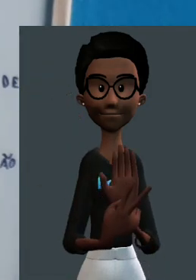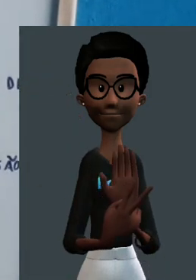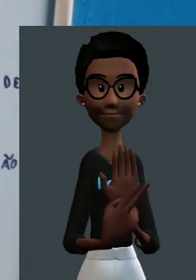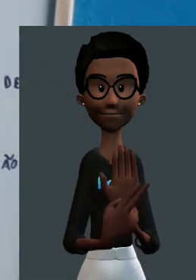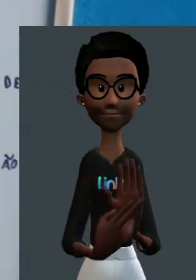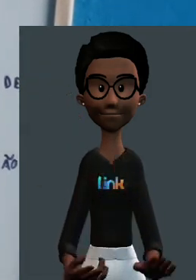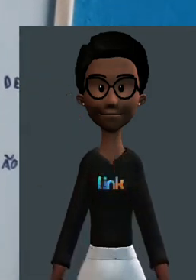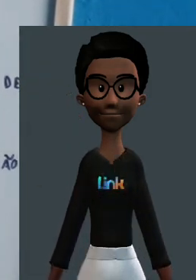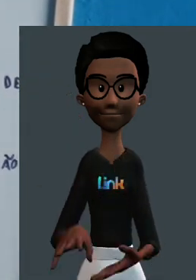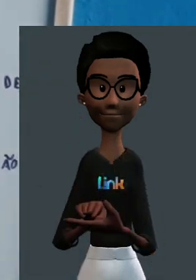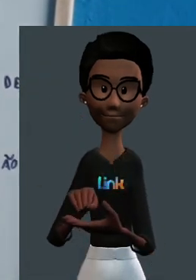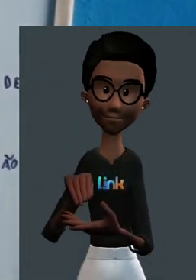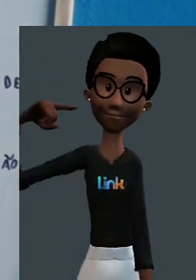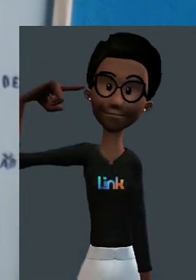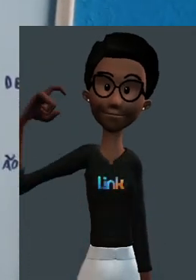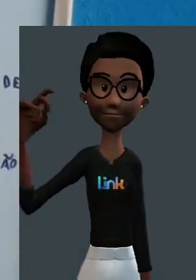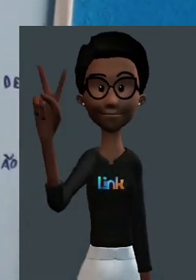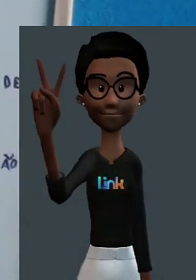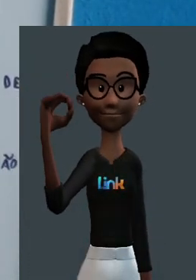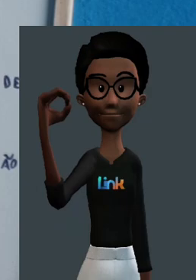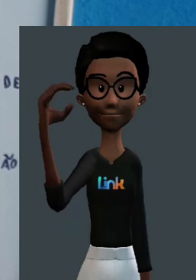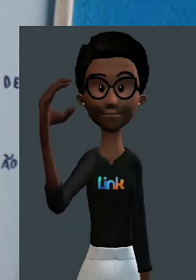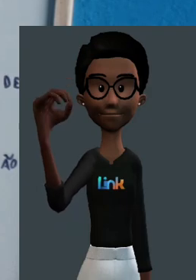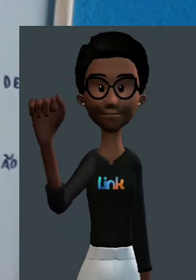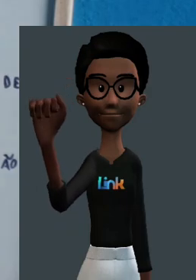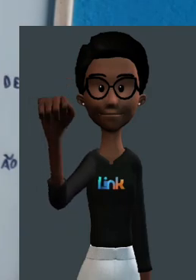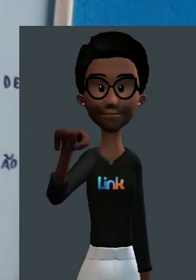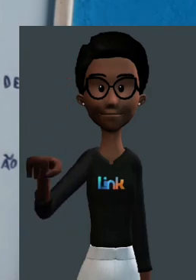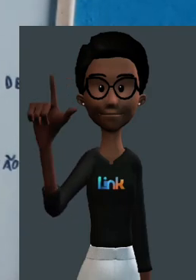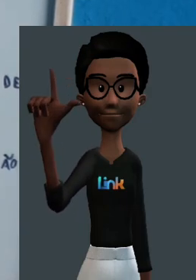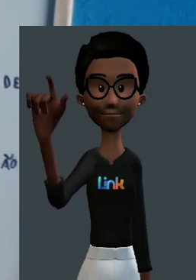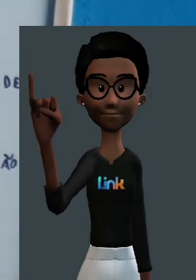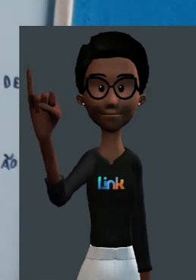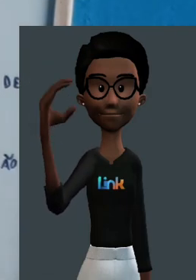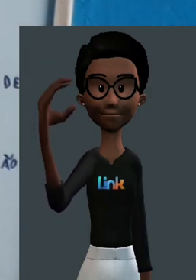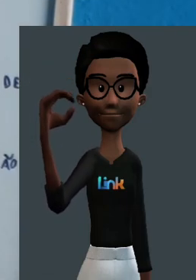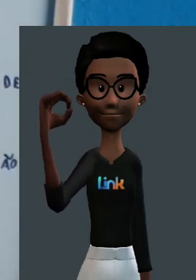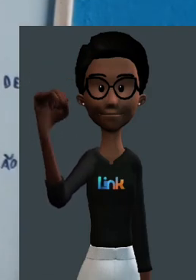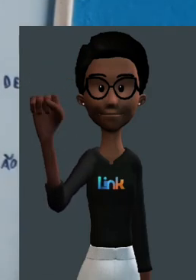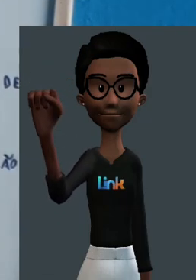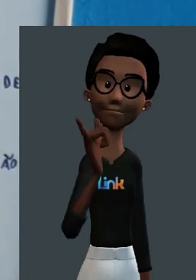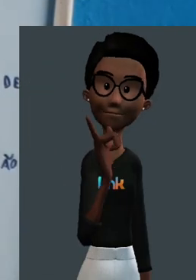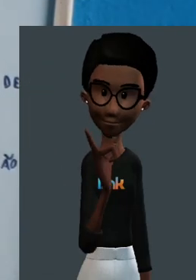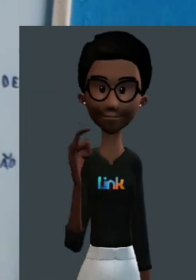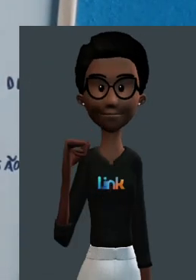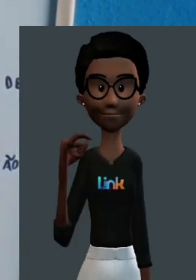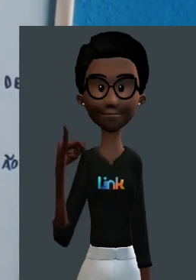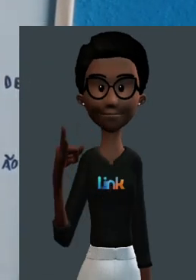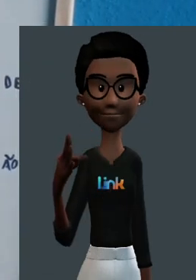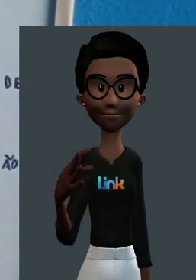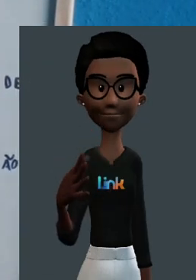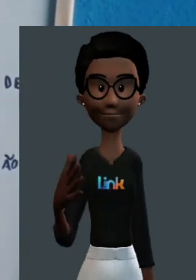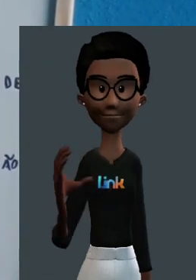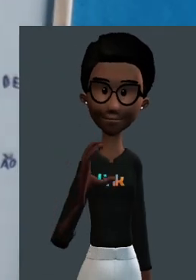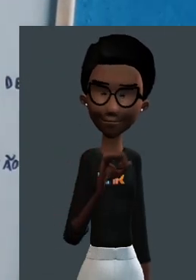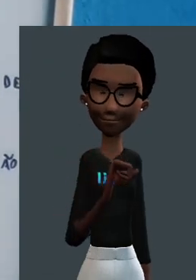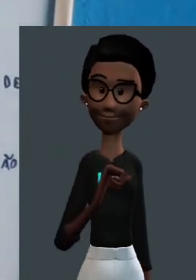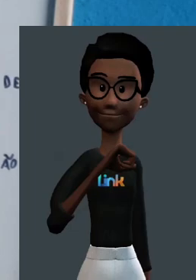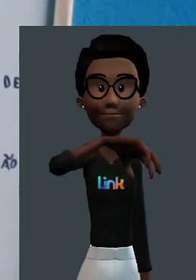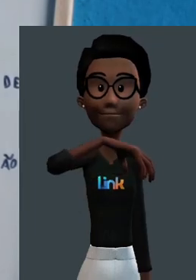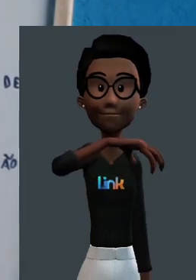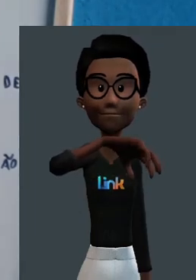som da palavra e como ele compõe a estrutura. De primeiro, nós temos a assonância, que é a repetição de